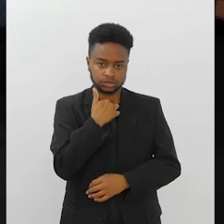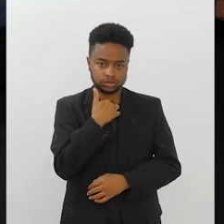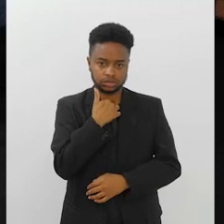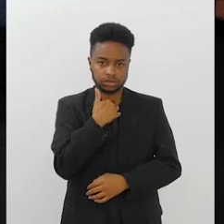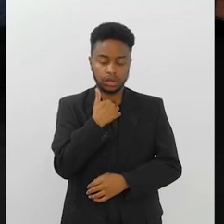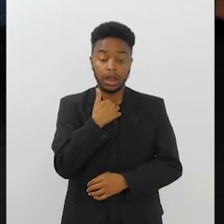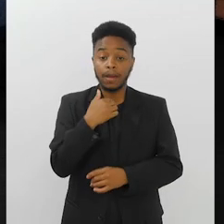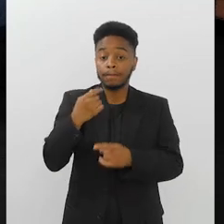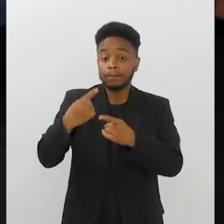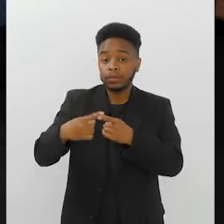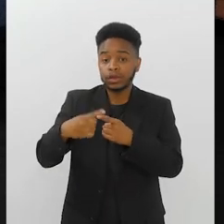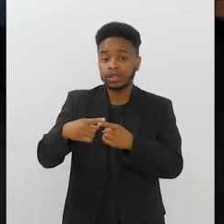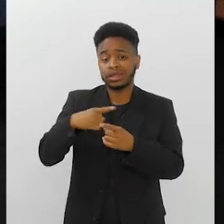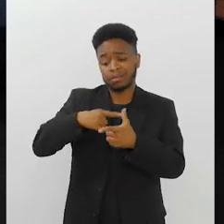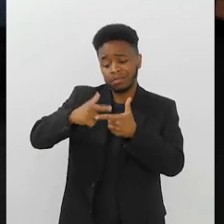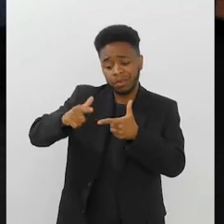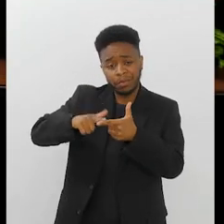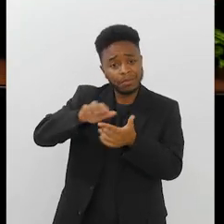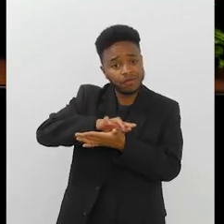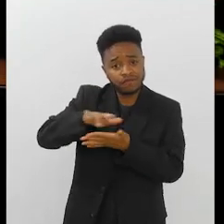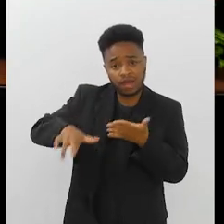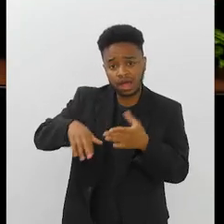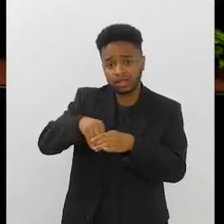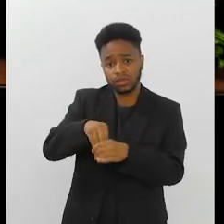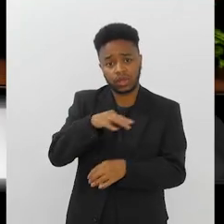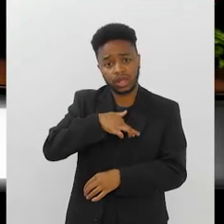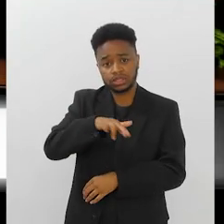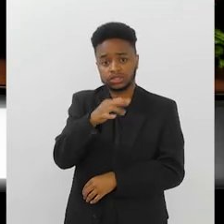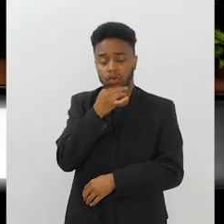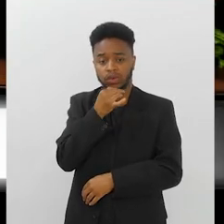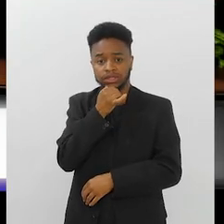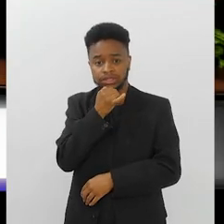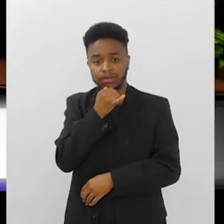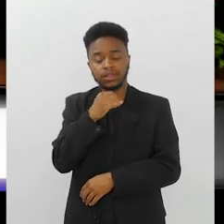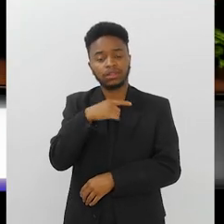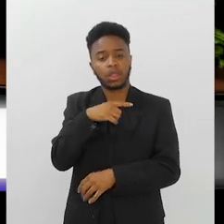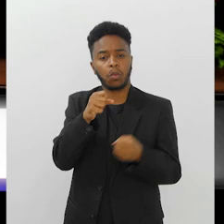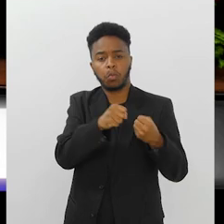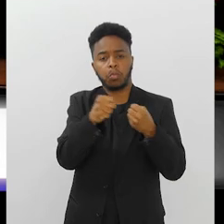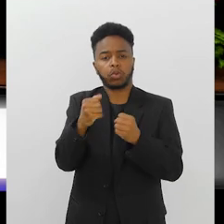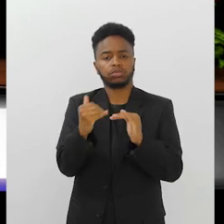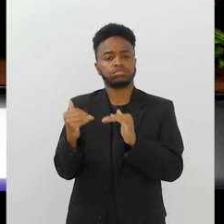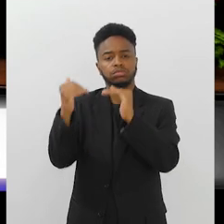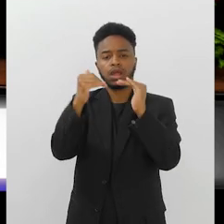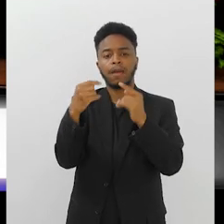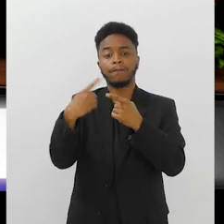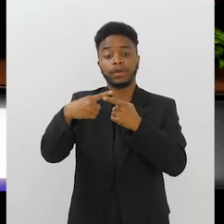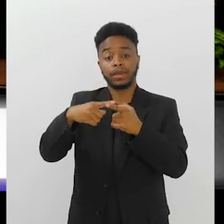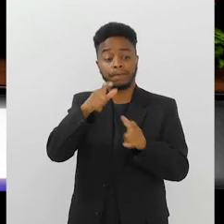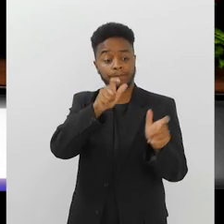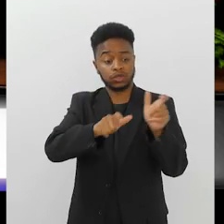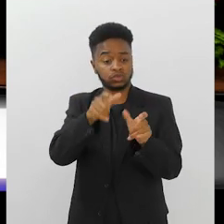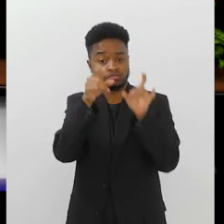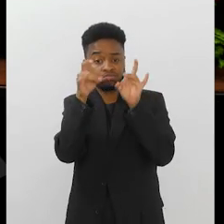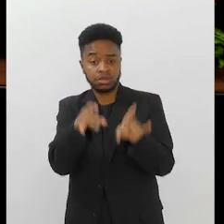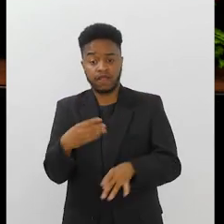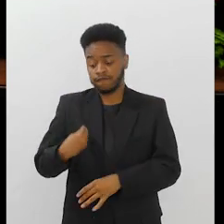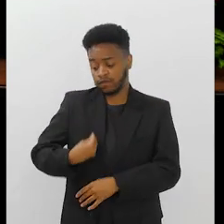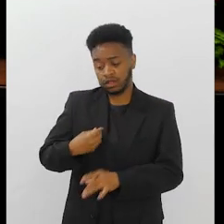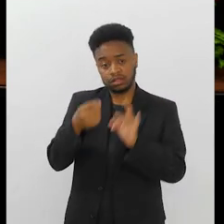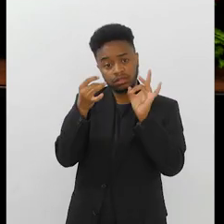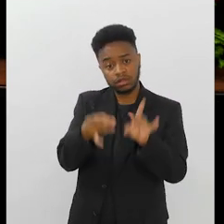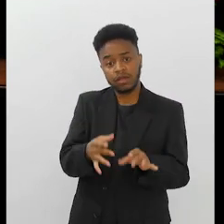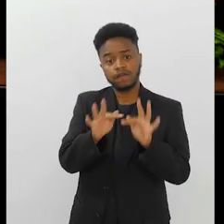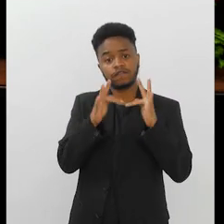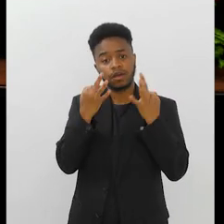não pode existir a partir disso a gente tem vários problemas dentro da religião com um poder muito grande pessoas que abandonam a